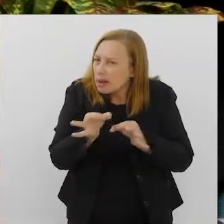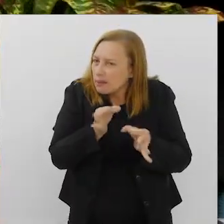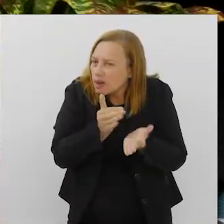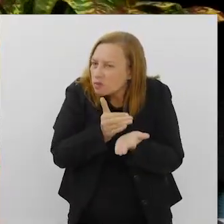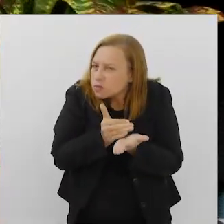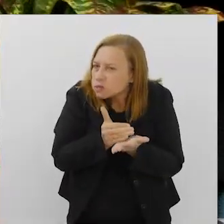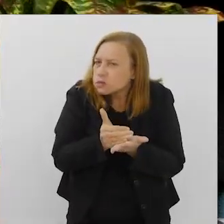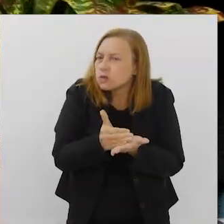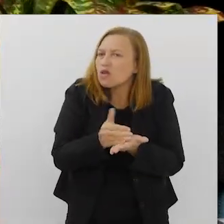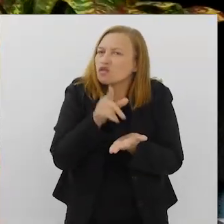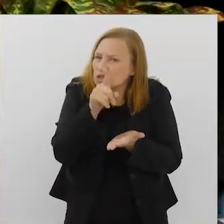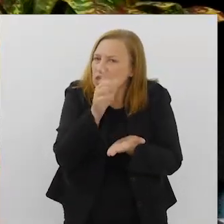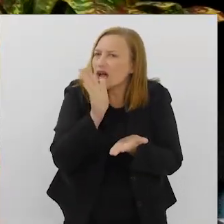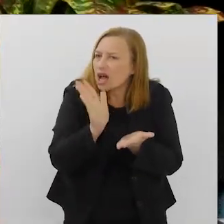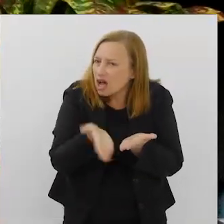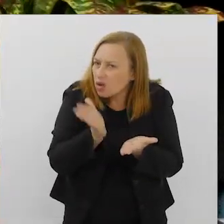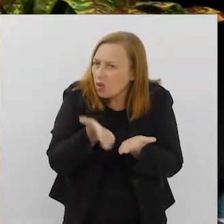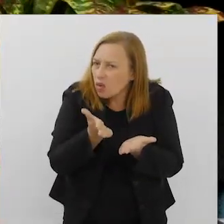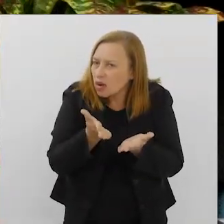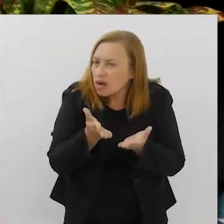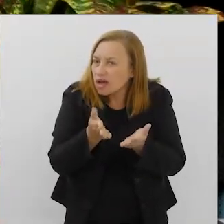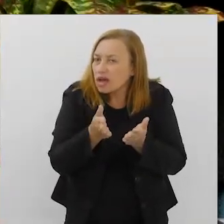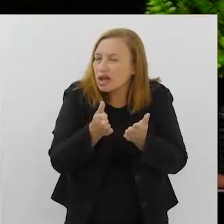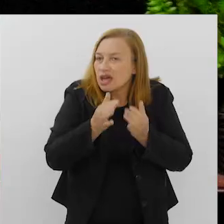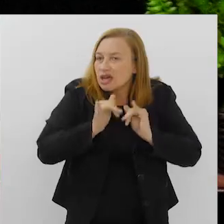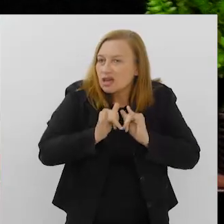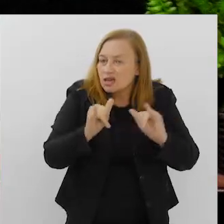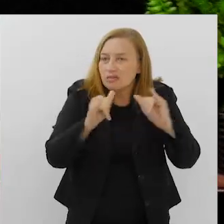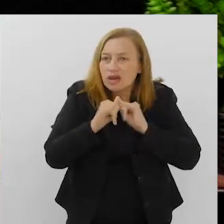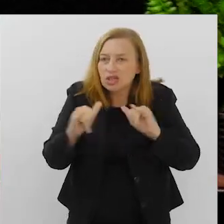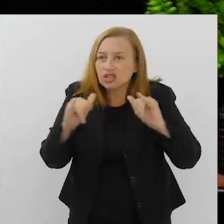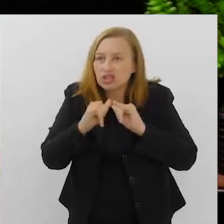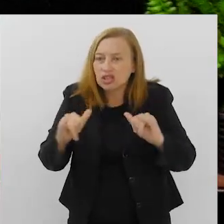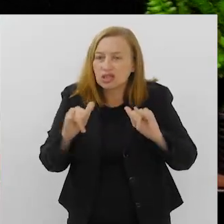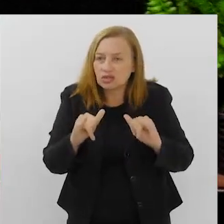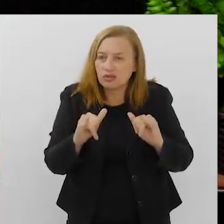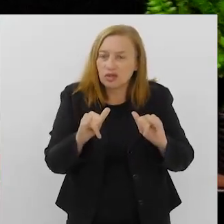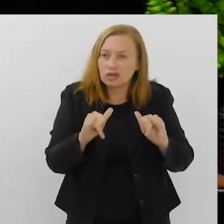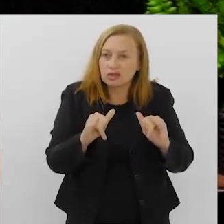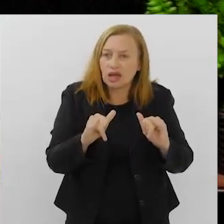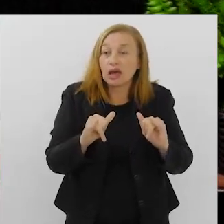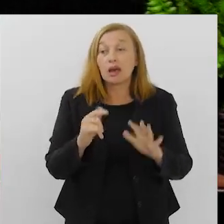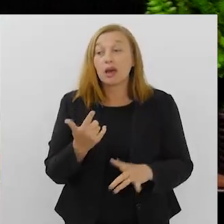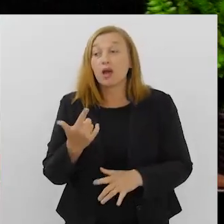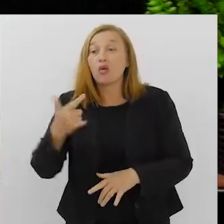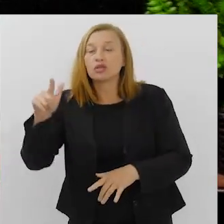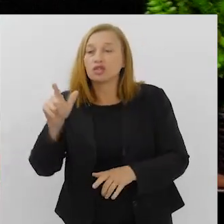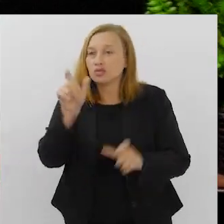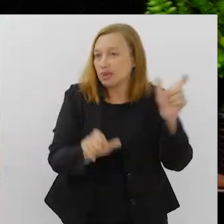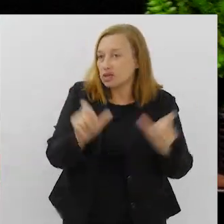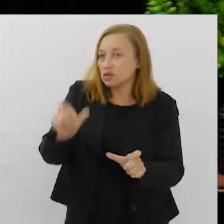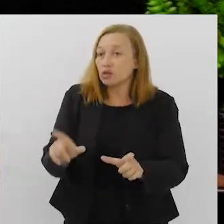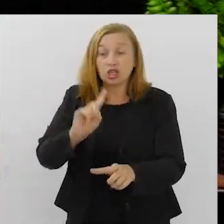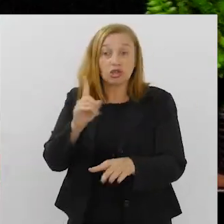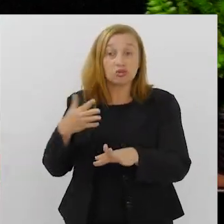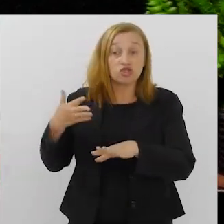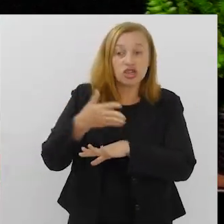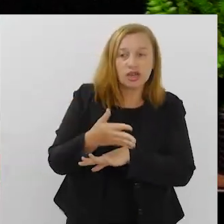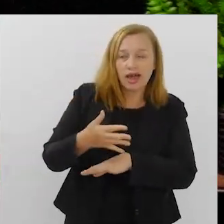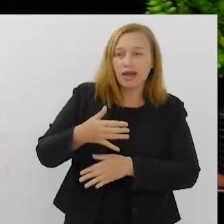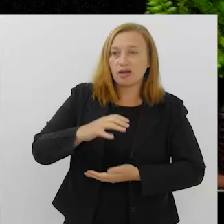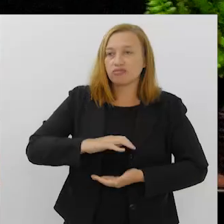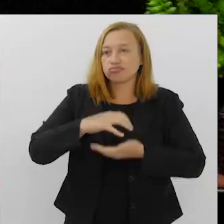filhote? De você poder agora, para pessoas que ainda não estejam na terceira idade, poder passar esse olhar